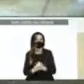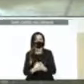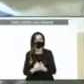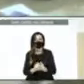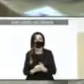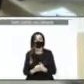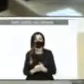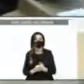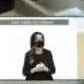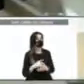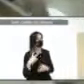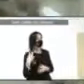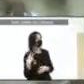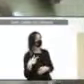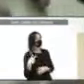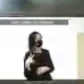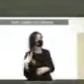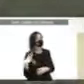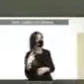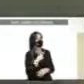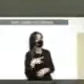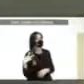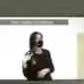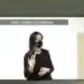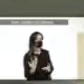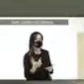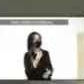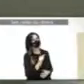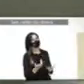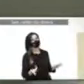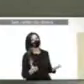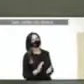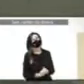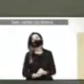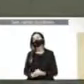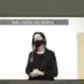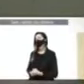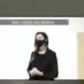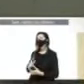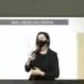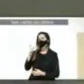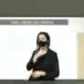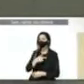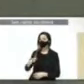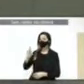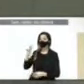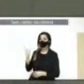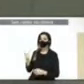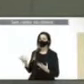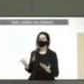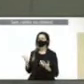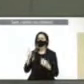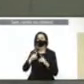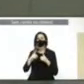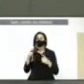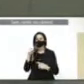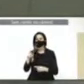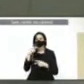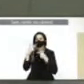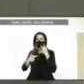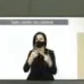Não, é porque a senhora fala que a prefeita não ajuda, não tem parceria. Tem R$ 25 mil de combustível,